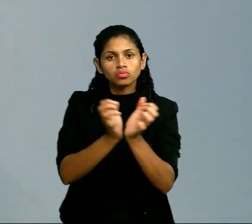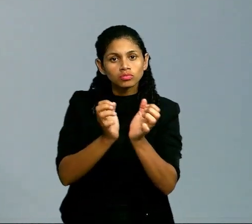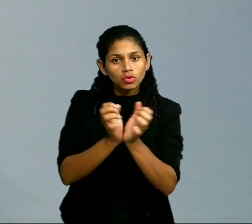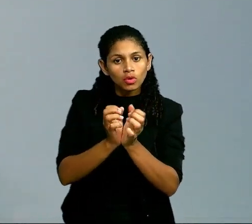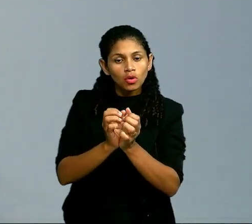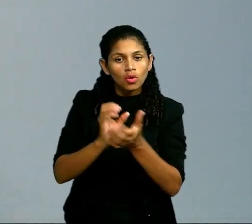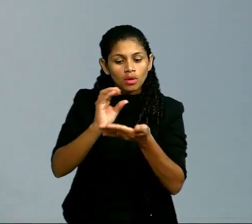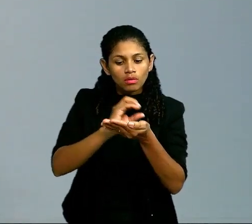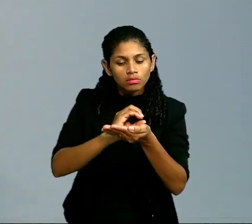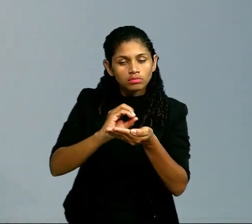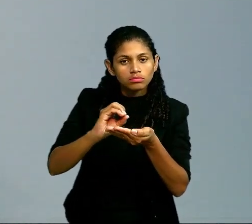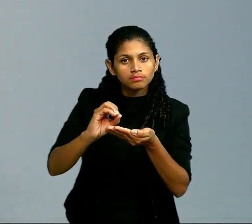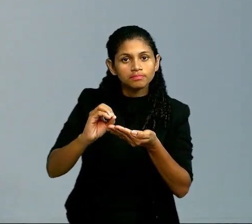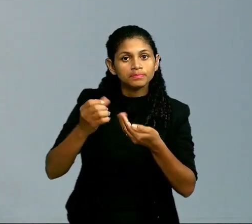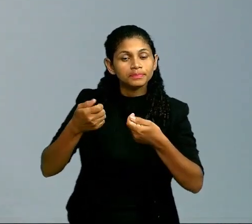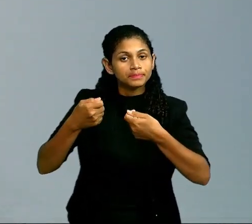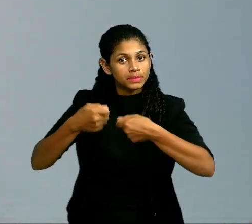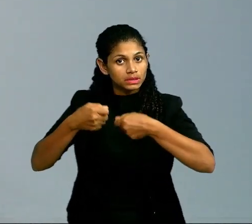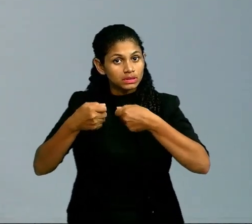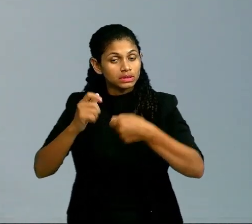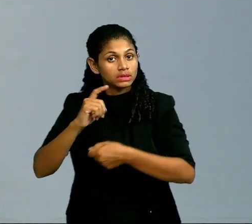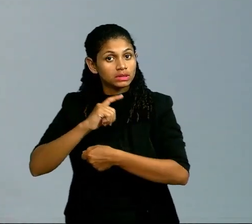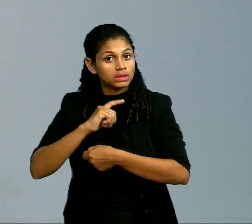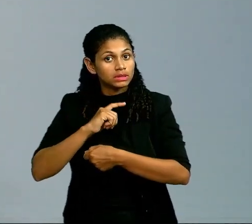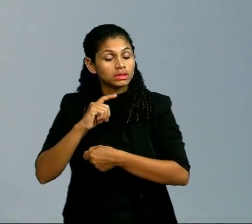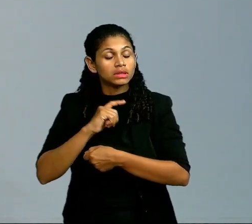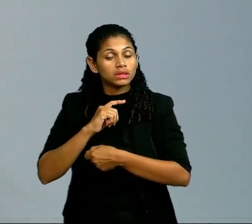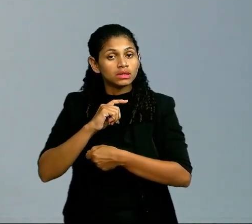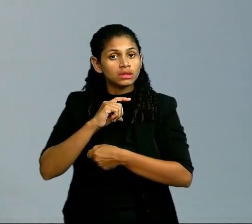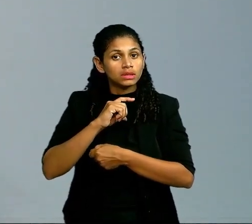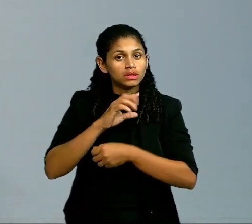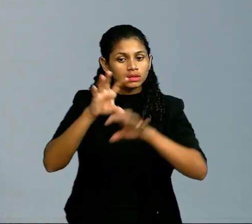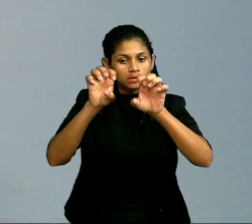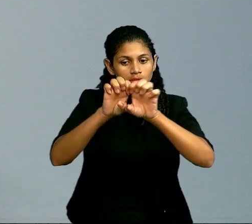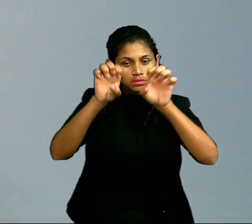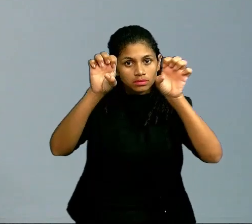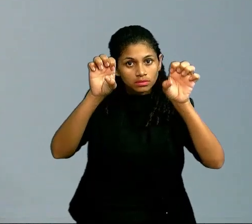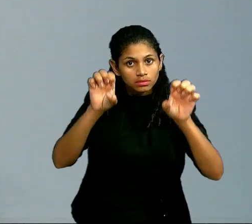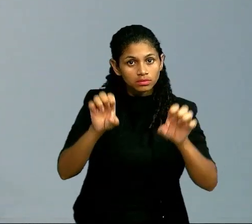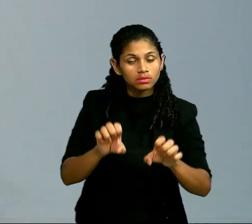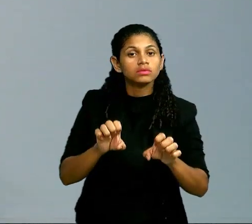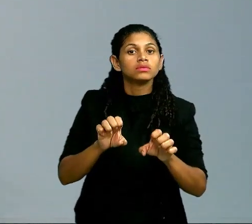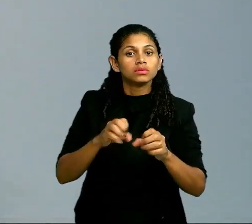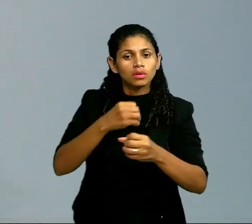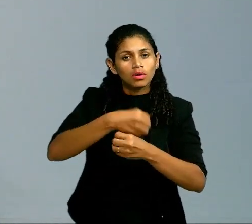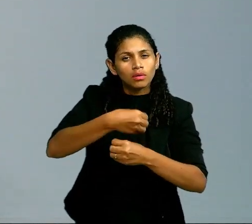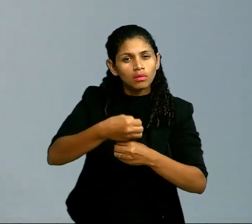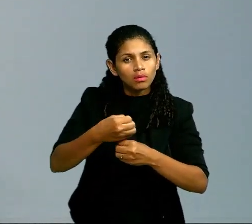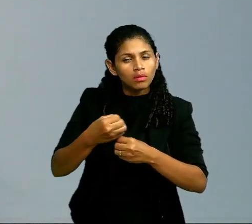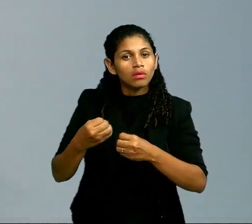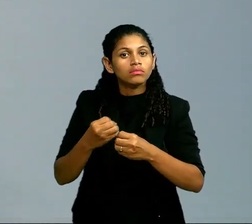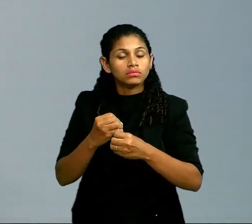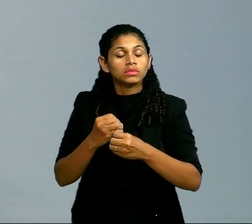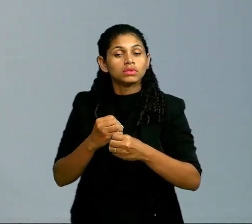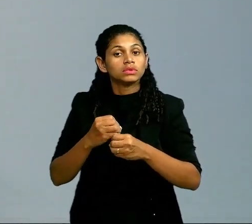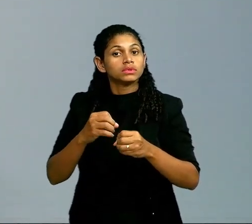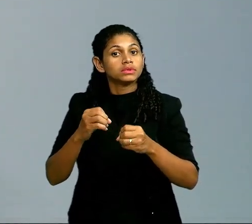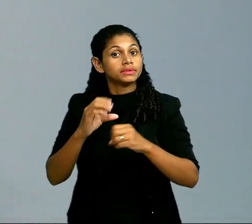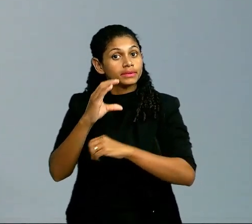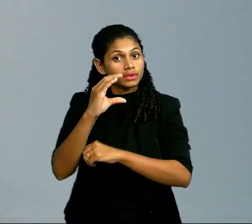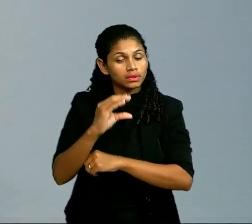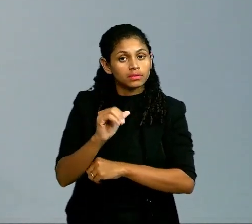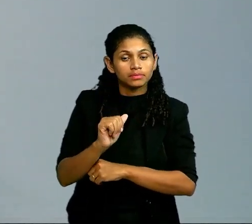que na sua estrutura haja átomos de carbono. Mas nós sabemos hoje, pela teoria da força vital, que